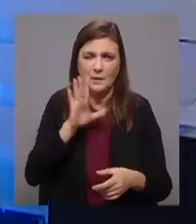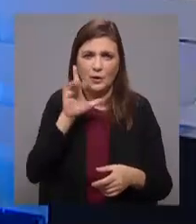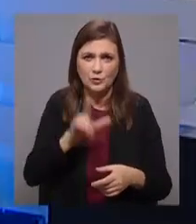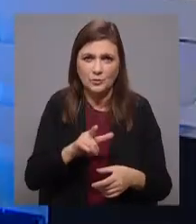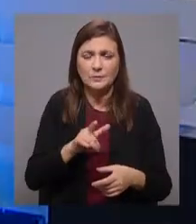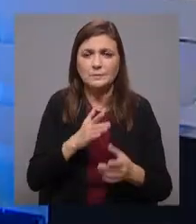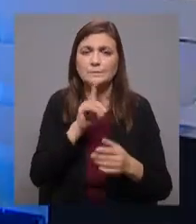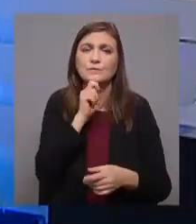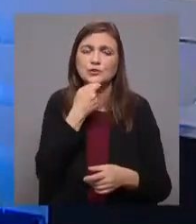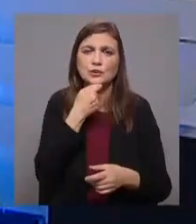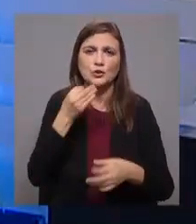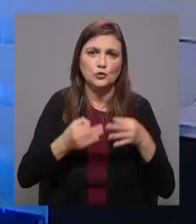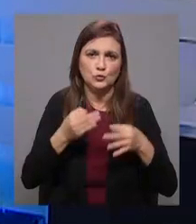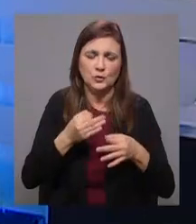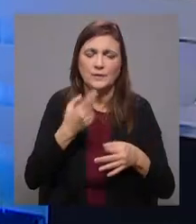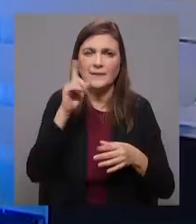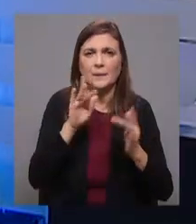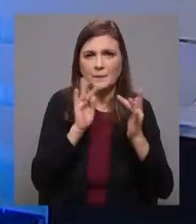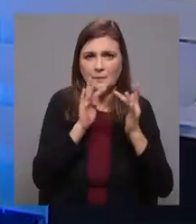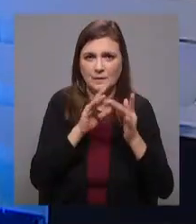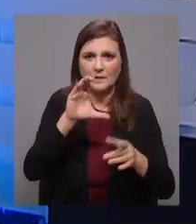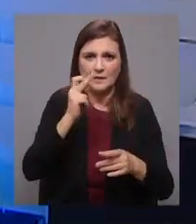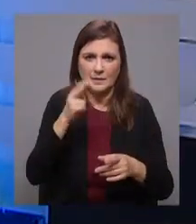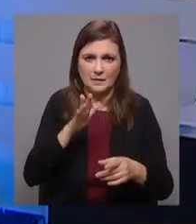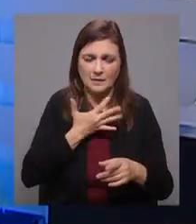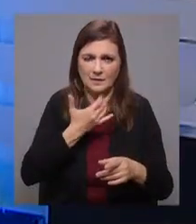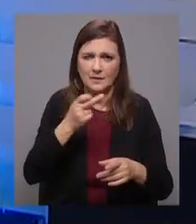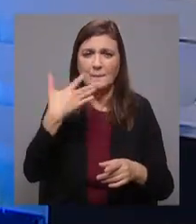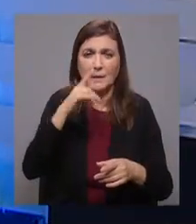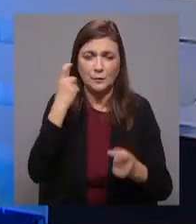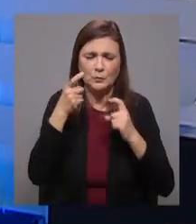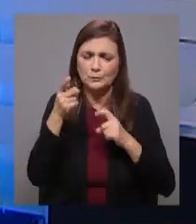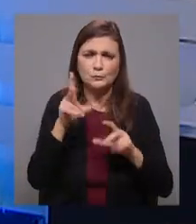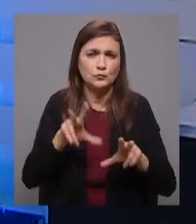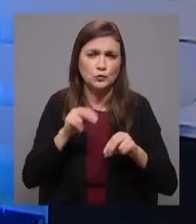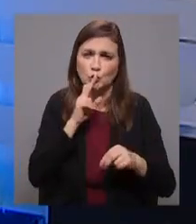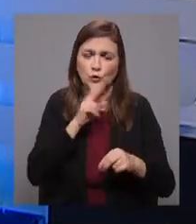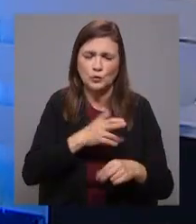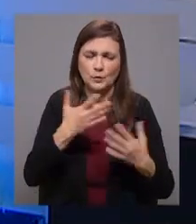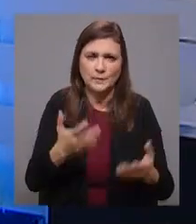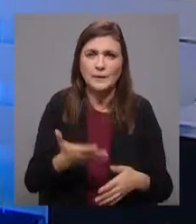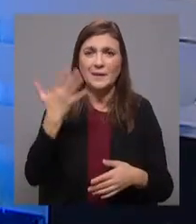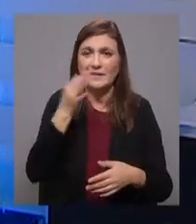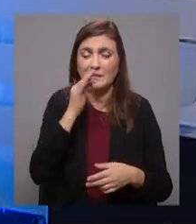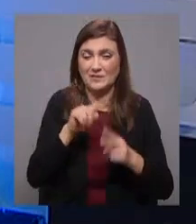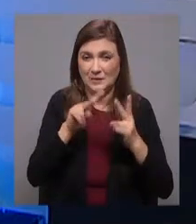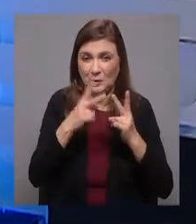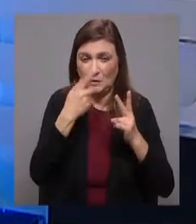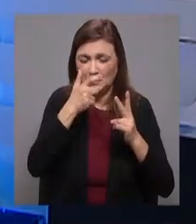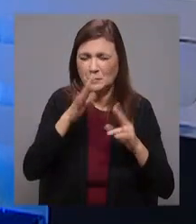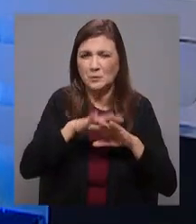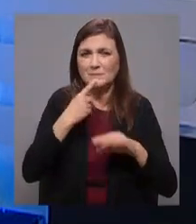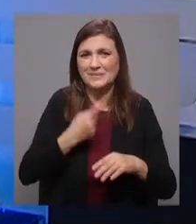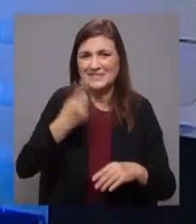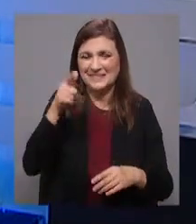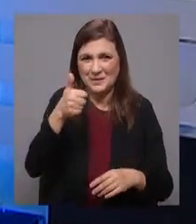em segredo de justiça. Contactámos também Cândida Vilar, mas a Procuradora nunca respondeu. Quanto aos dois visados pela denúncia de